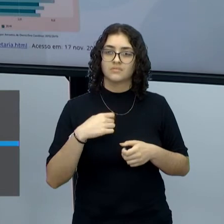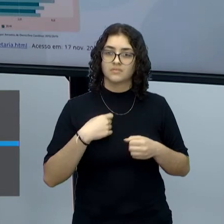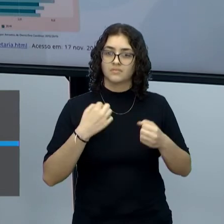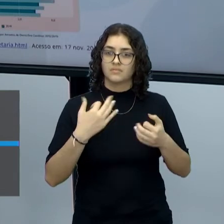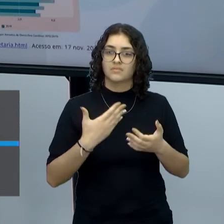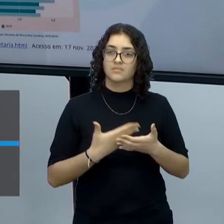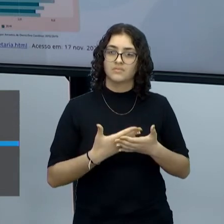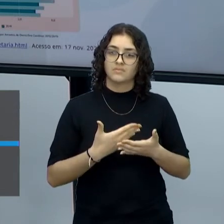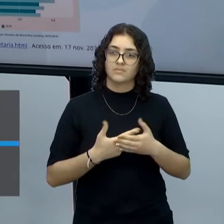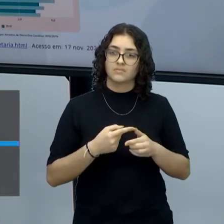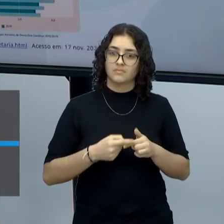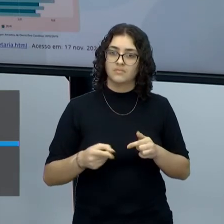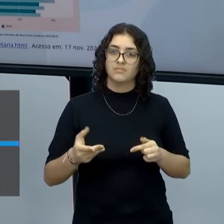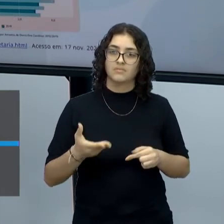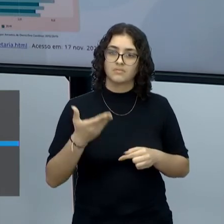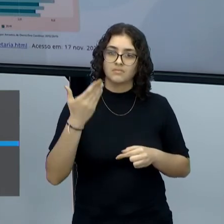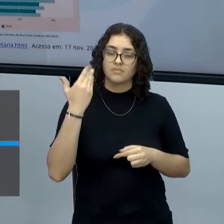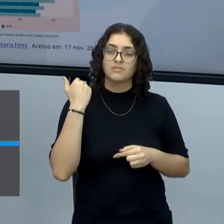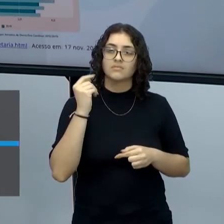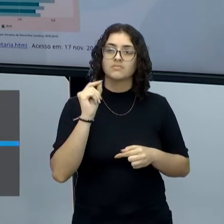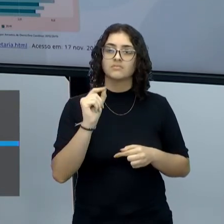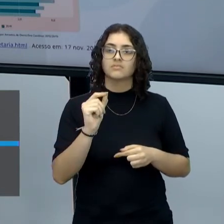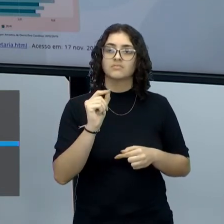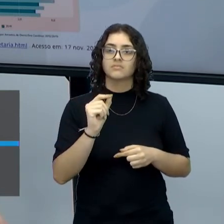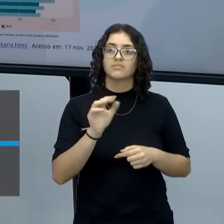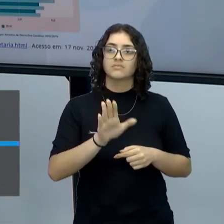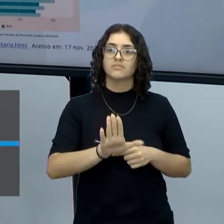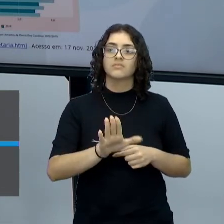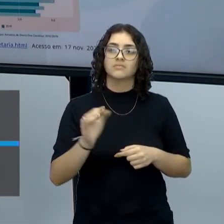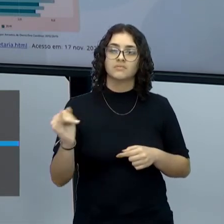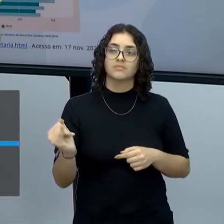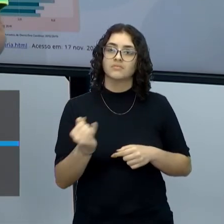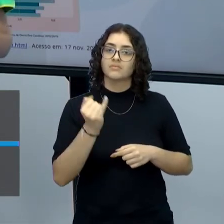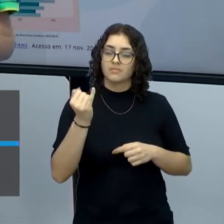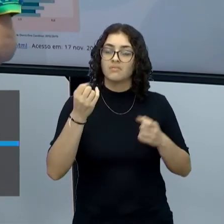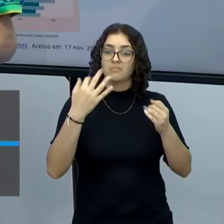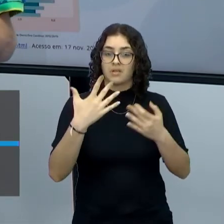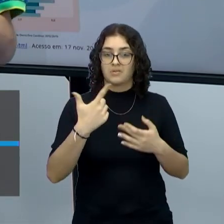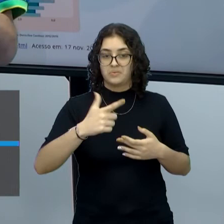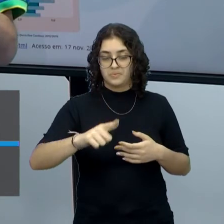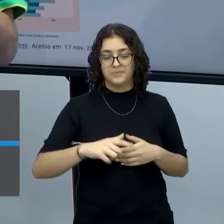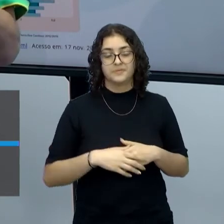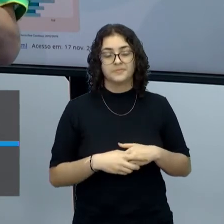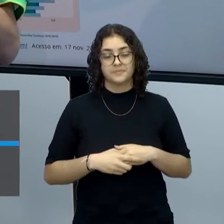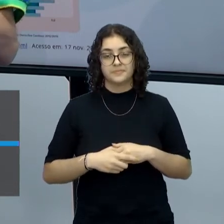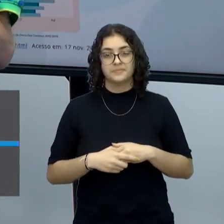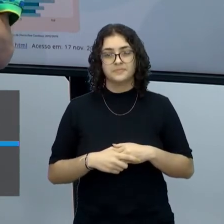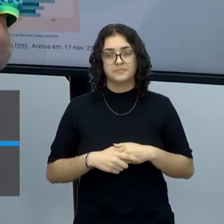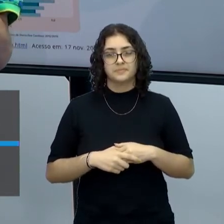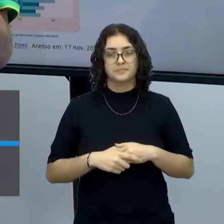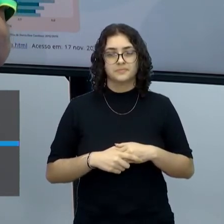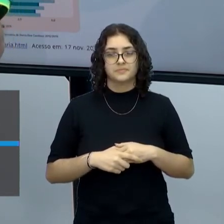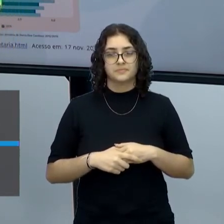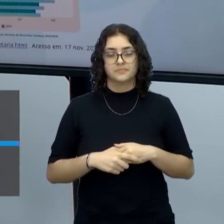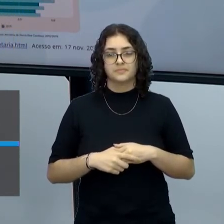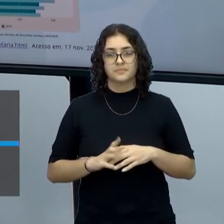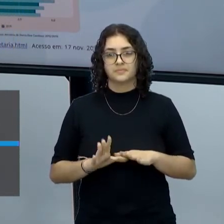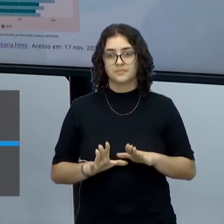aulas da semana passada, mas que eu acho importante falar para vocês também. Pessoal, quando a gente